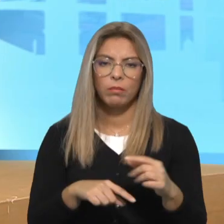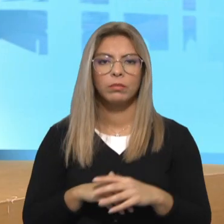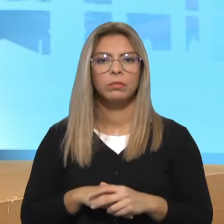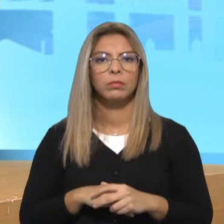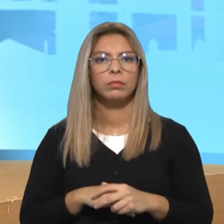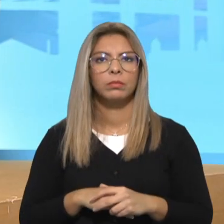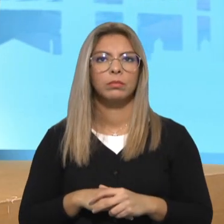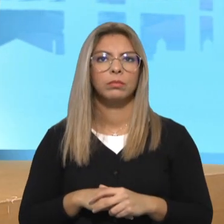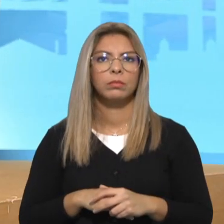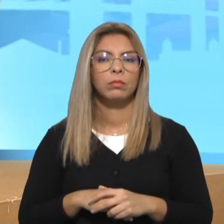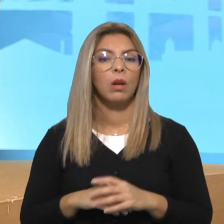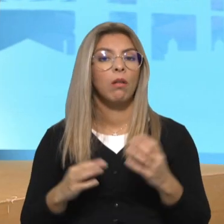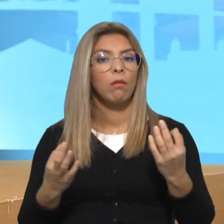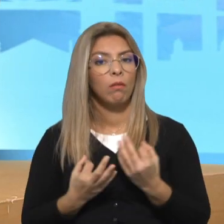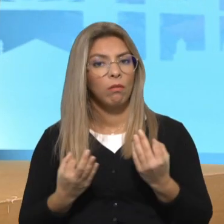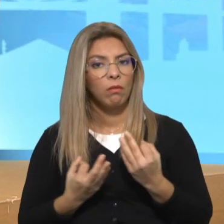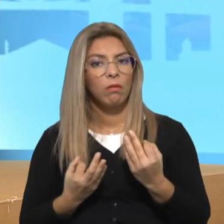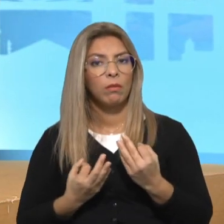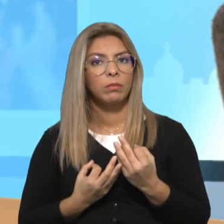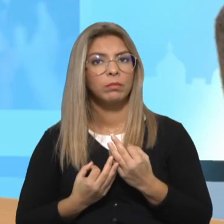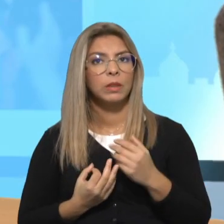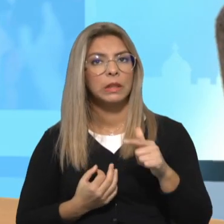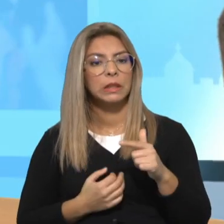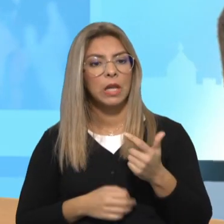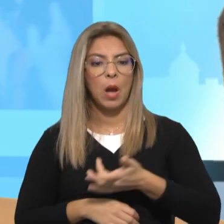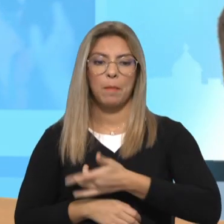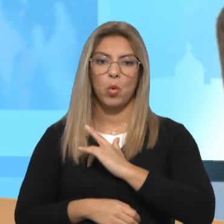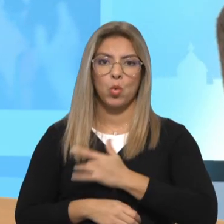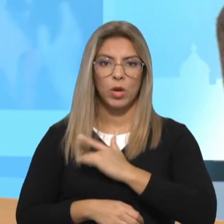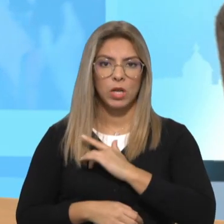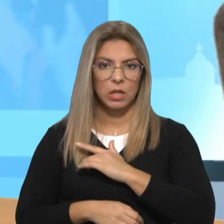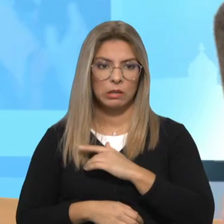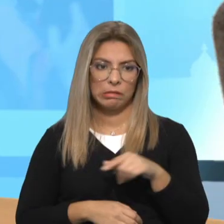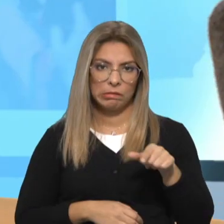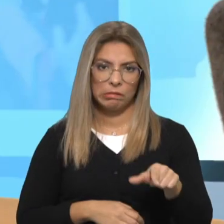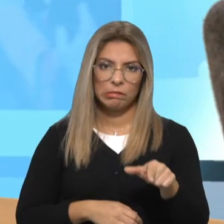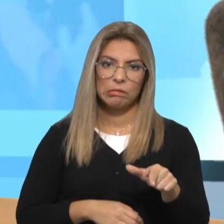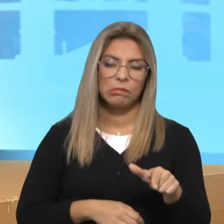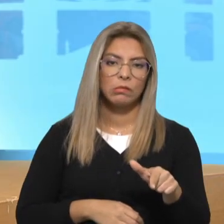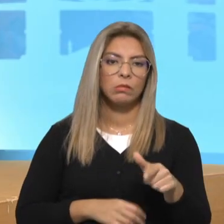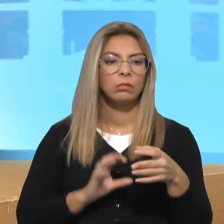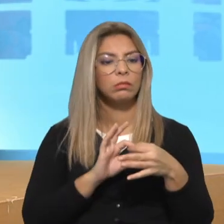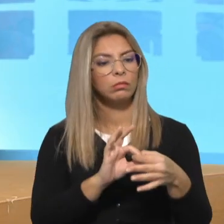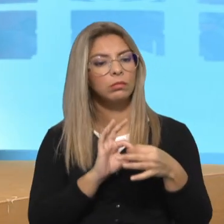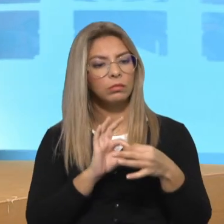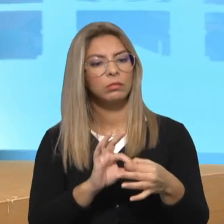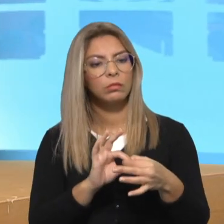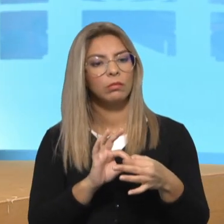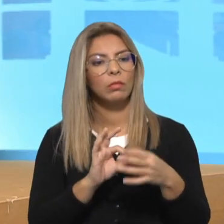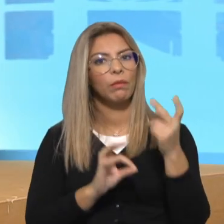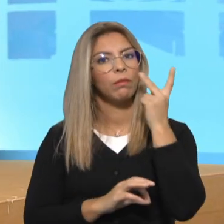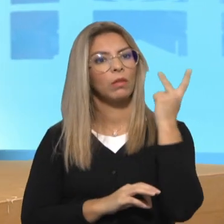sinodal e, de facto, neste amor recíproco, conseguimos, de facto, viver e fazer caminho